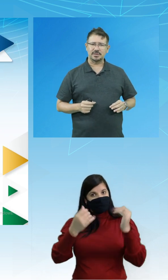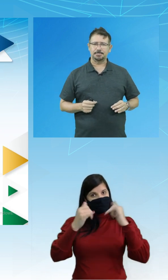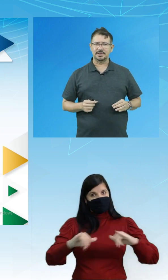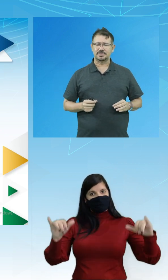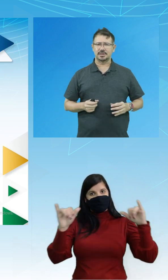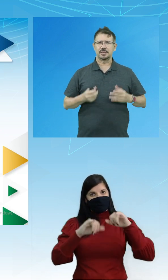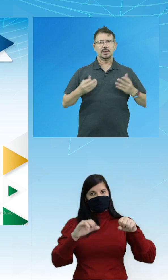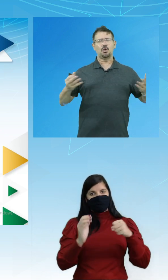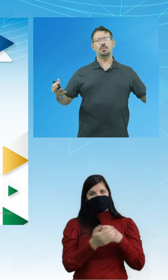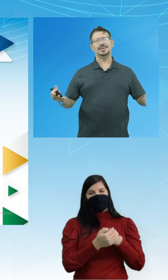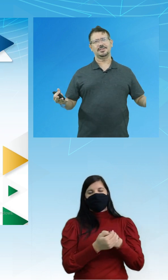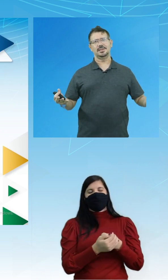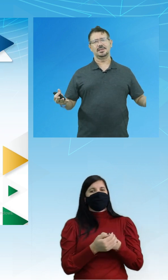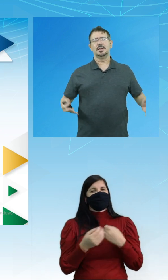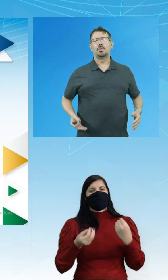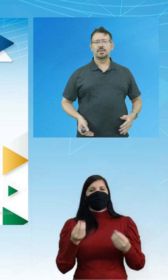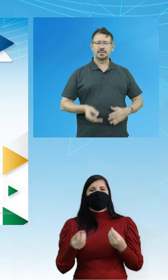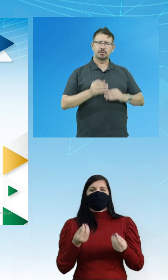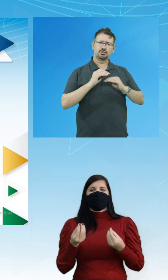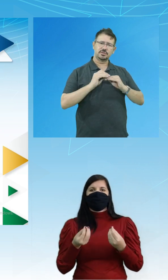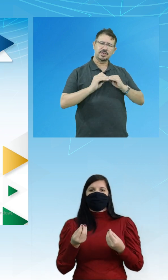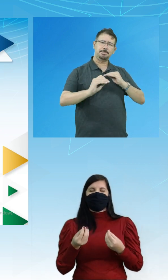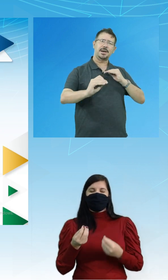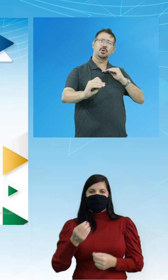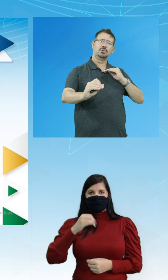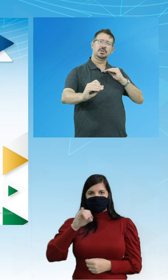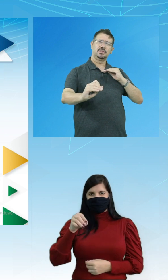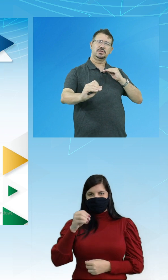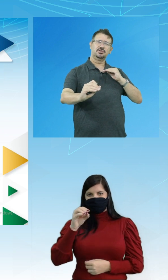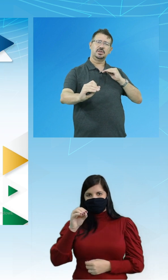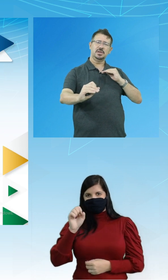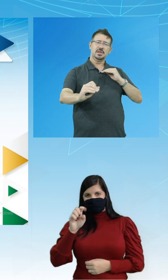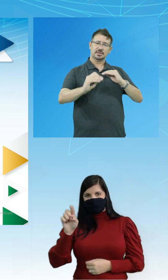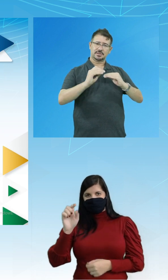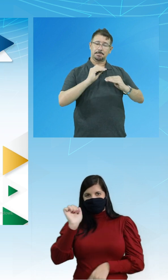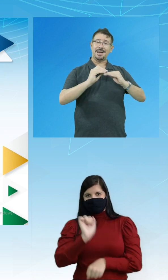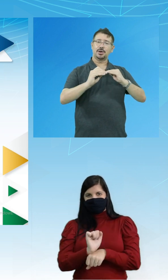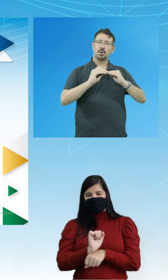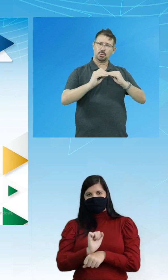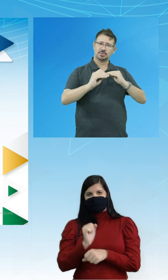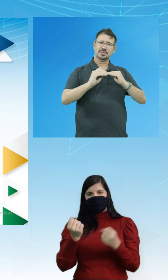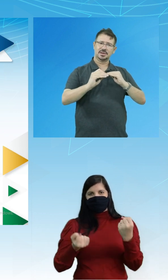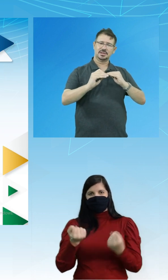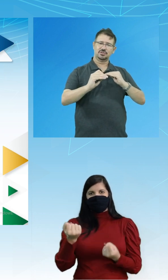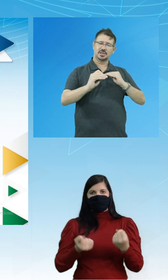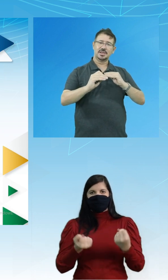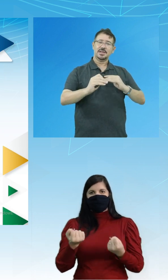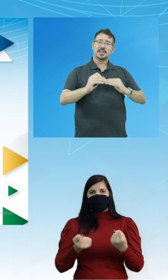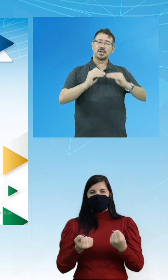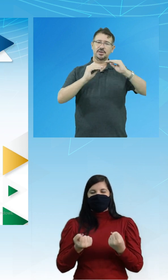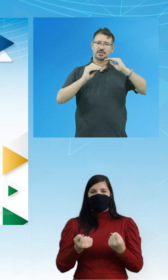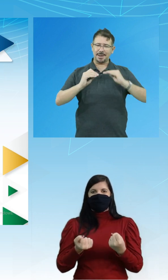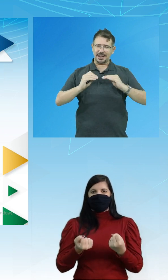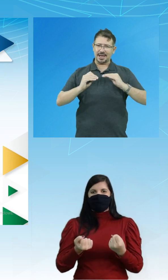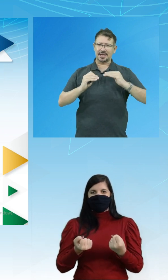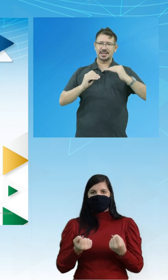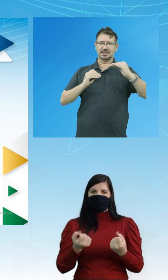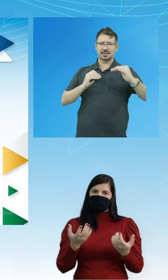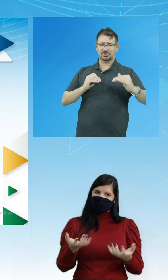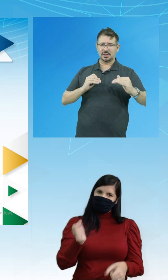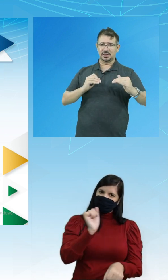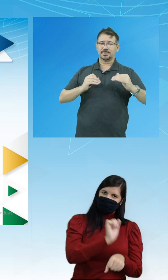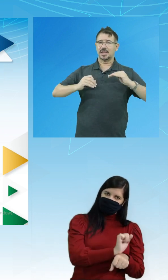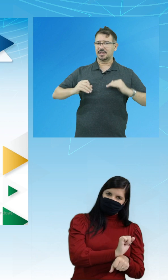informações explícitas. Como assim? Quando eu digo José parou de dirigir, você parou de dirigir. Então veja, parar